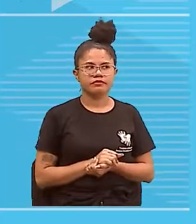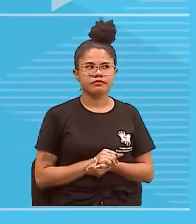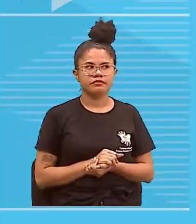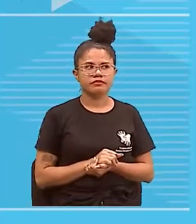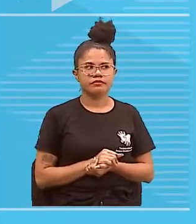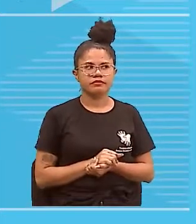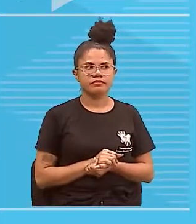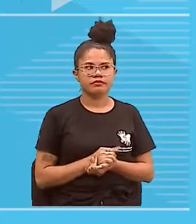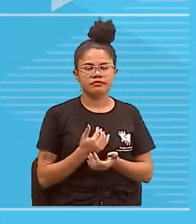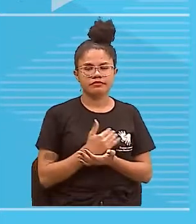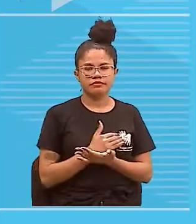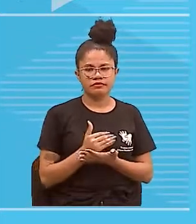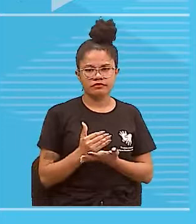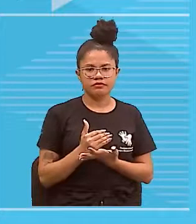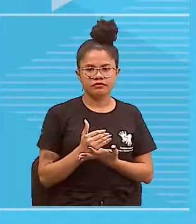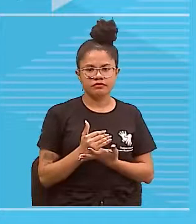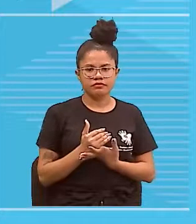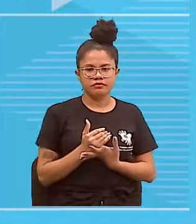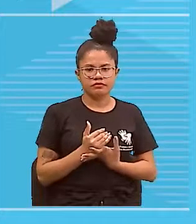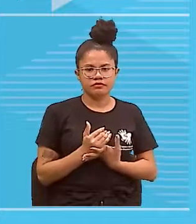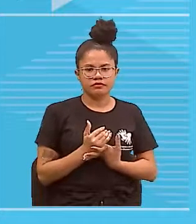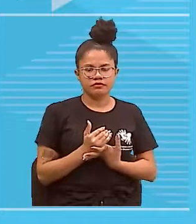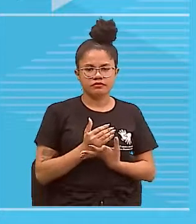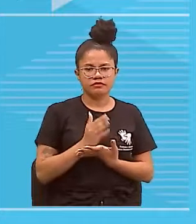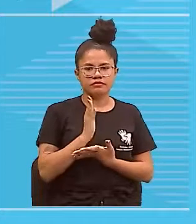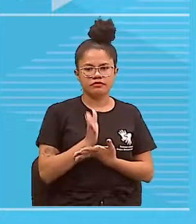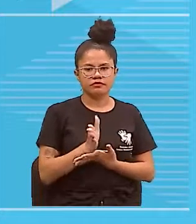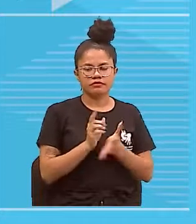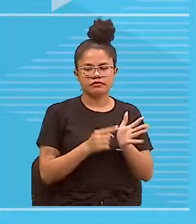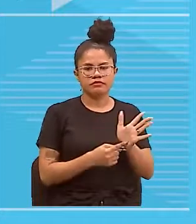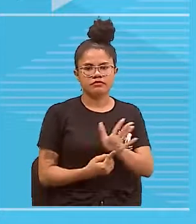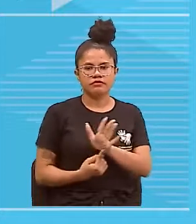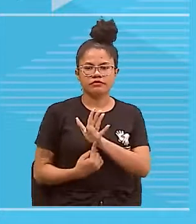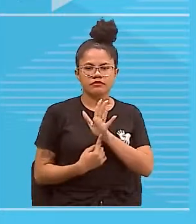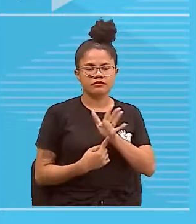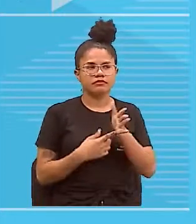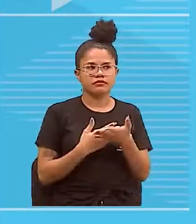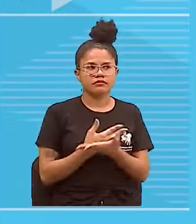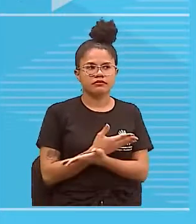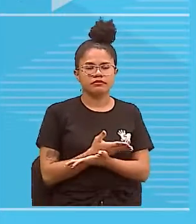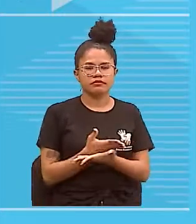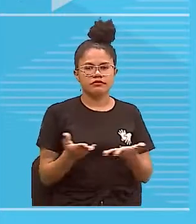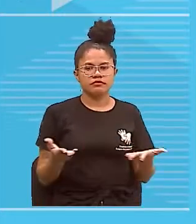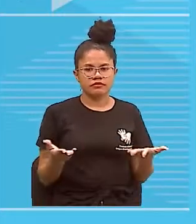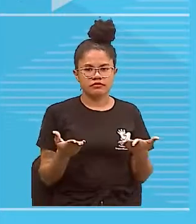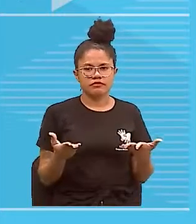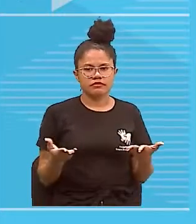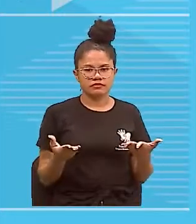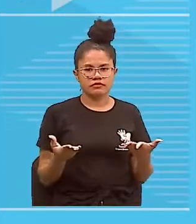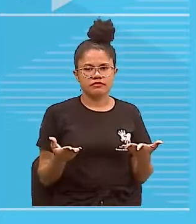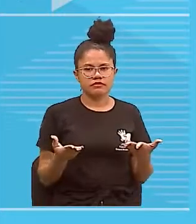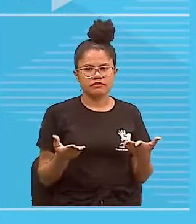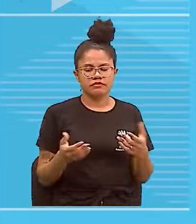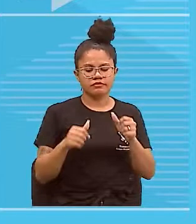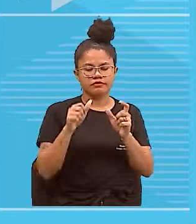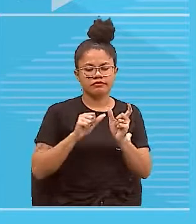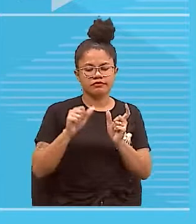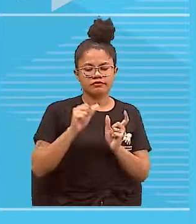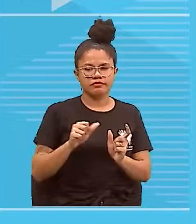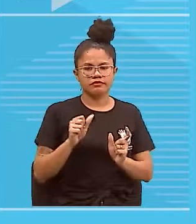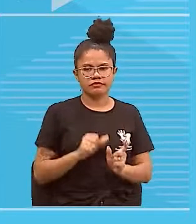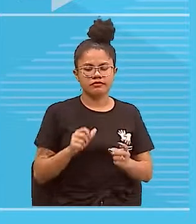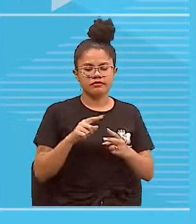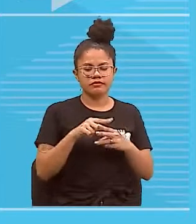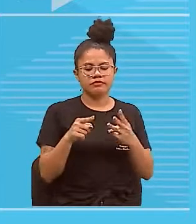eu começo aqui trazendo para vocês a conjugação de três verbos três verbos regulares